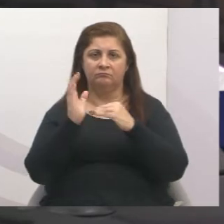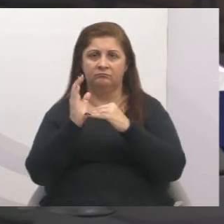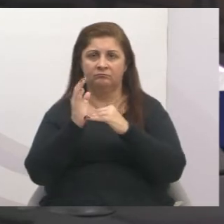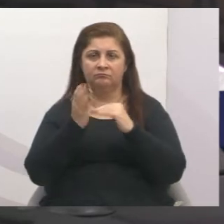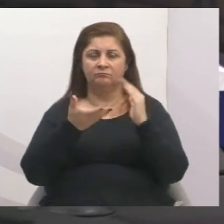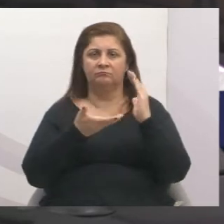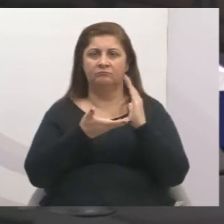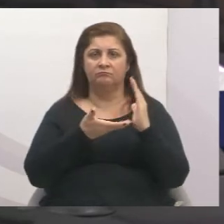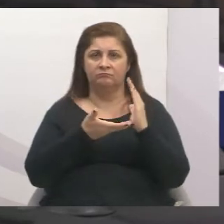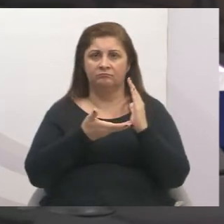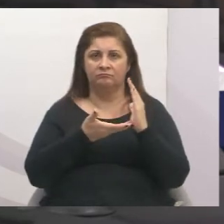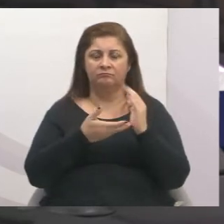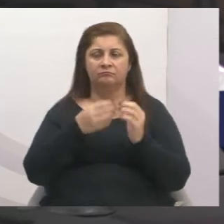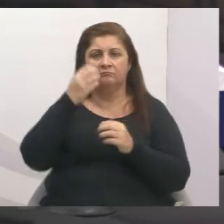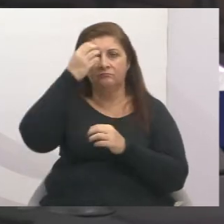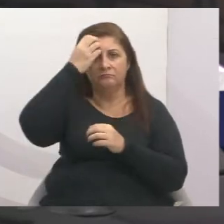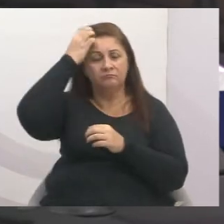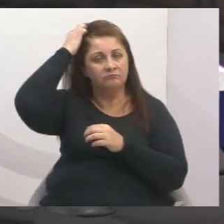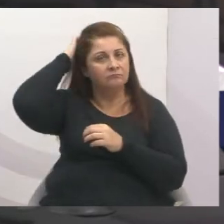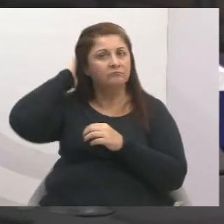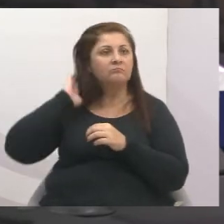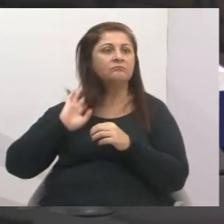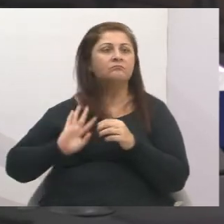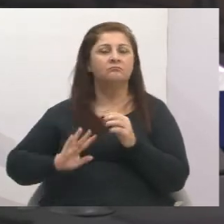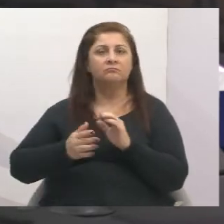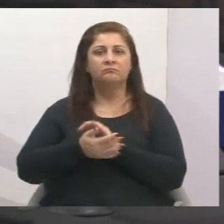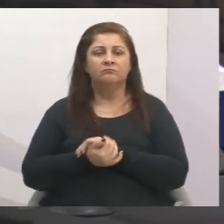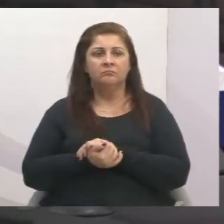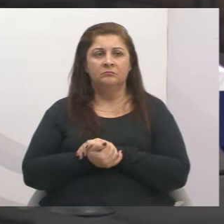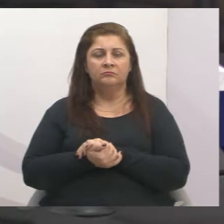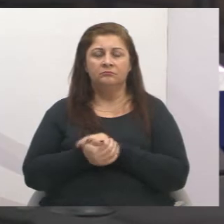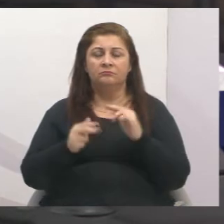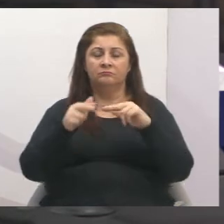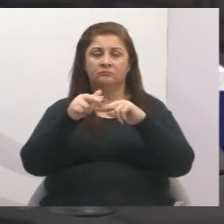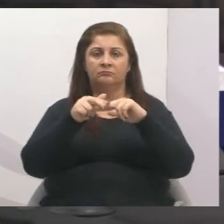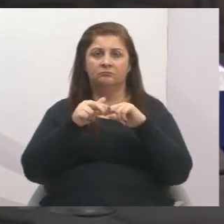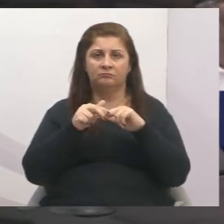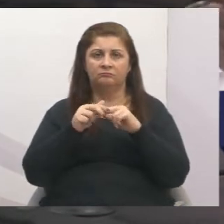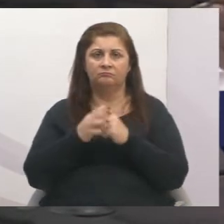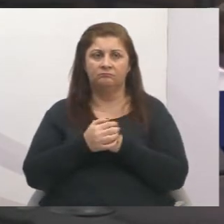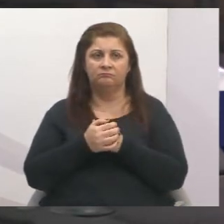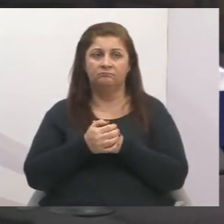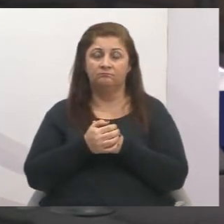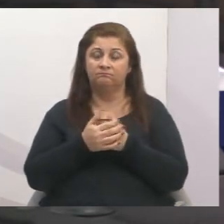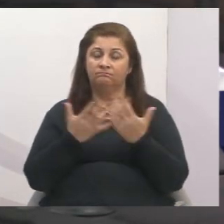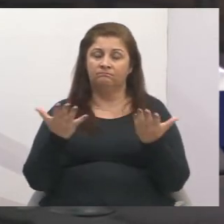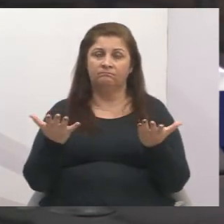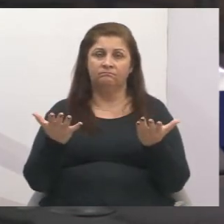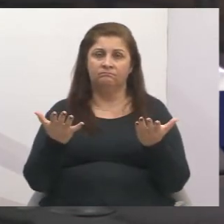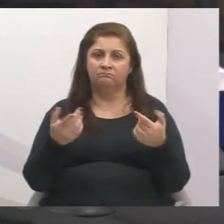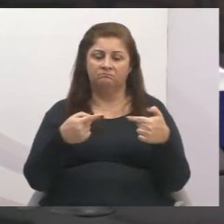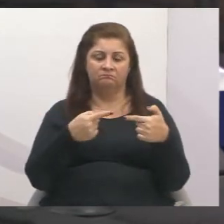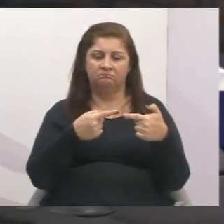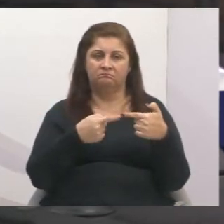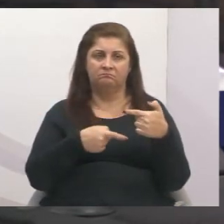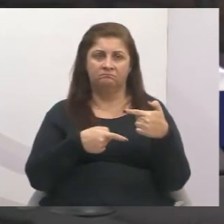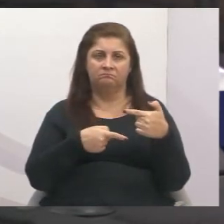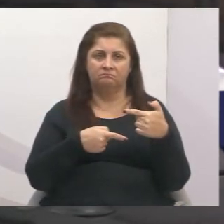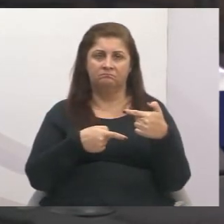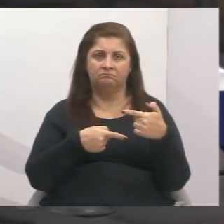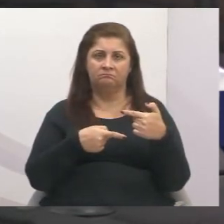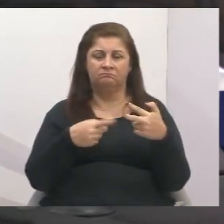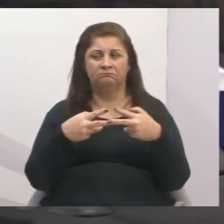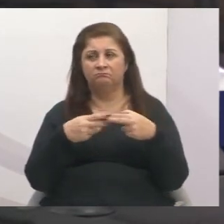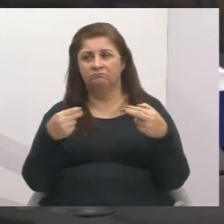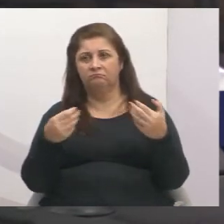senadores. E, por isso, me permitam discordar de vocês em alguns